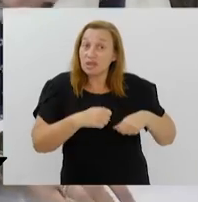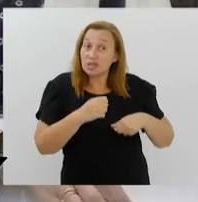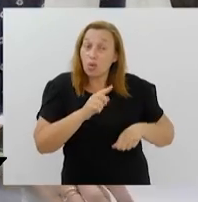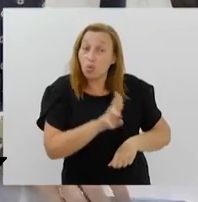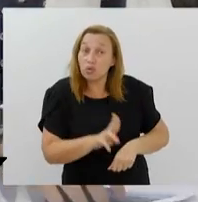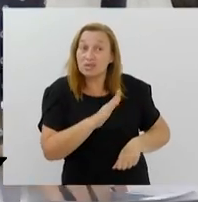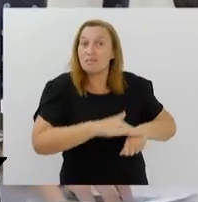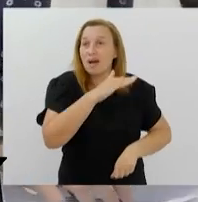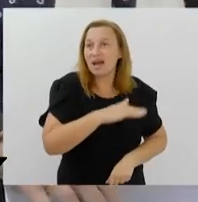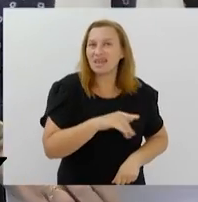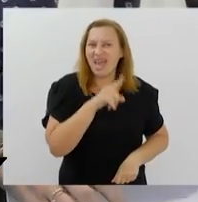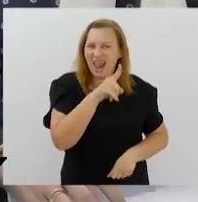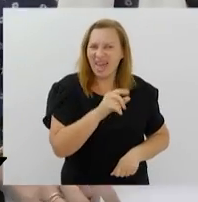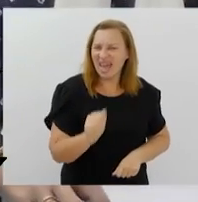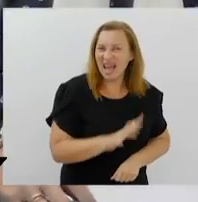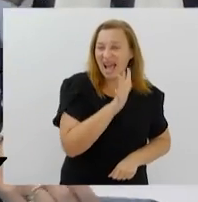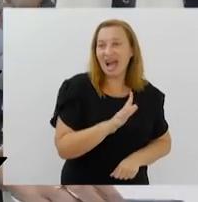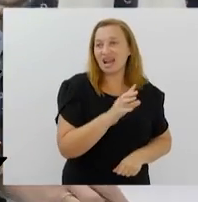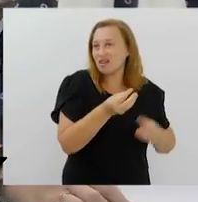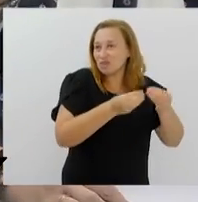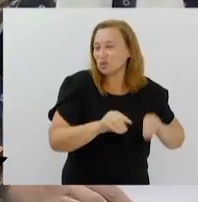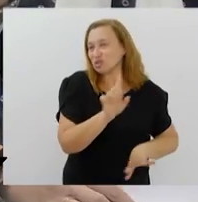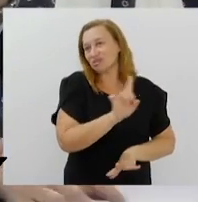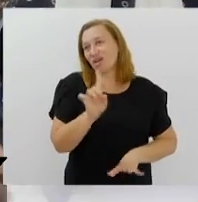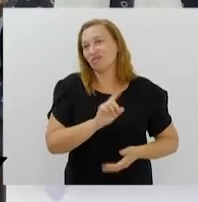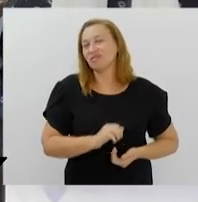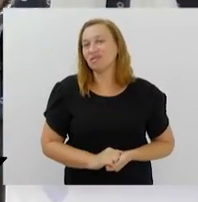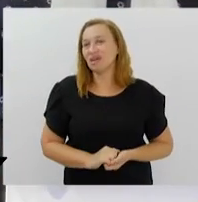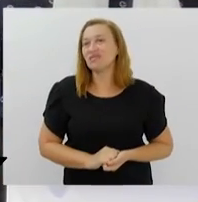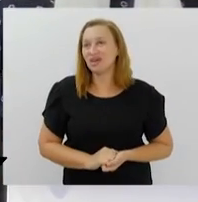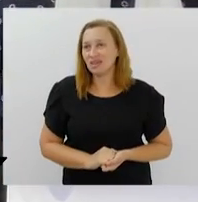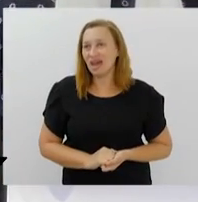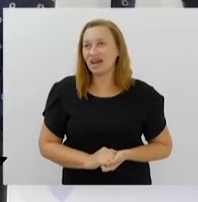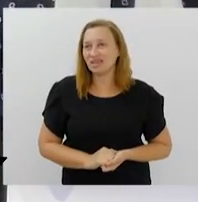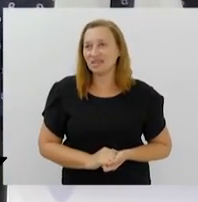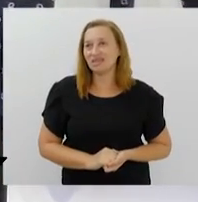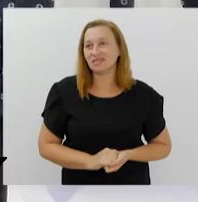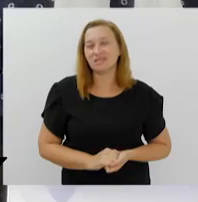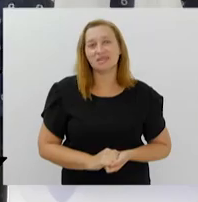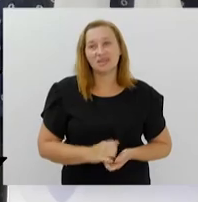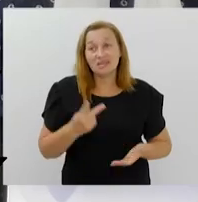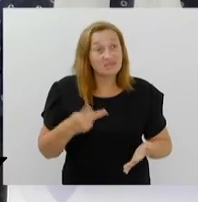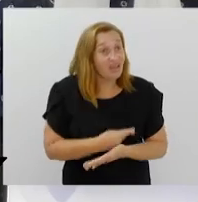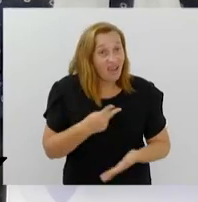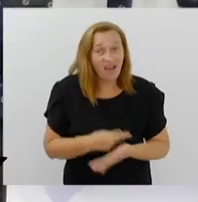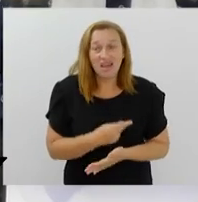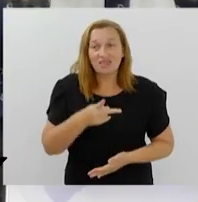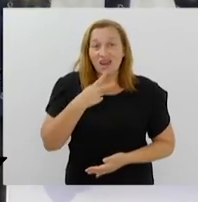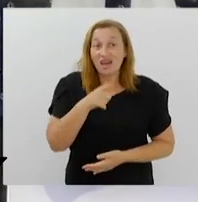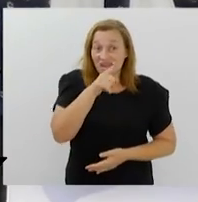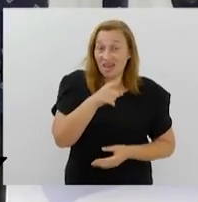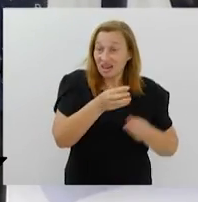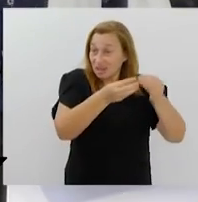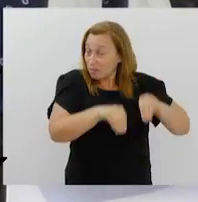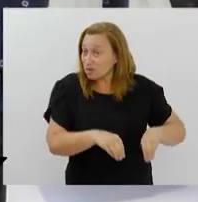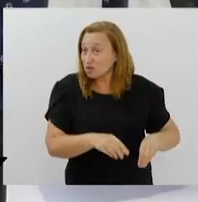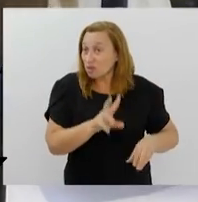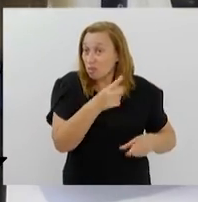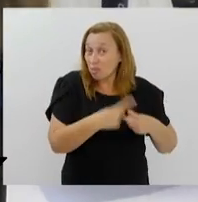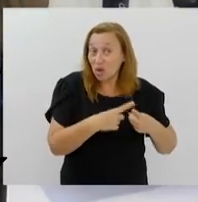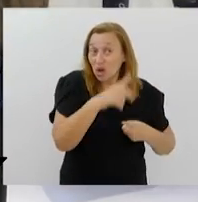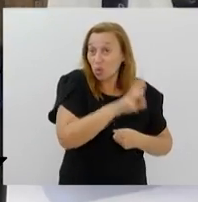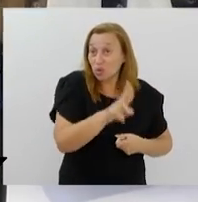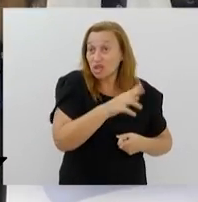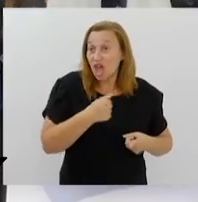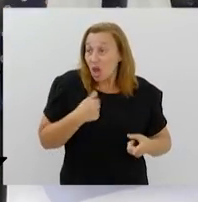então ela não é cara e não dá prejuízo entende Carlos é imoral falar que a Nico D prejuízo porque ela usa muito